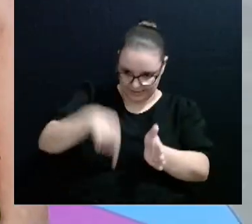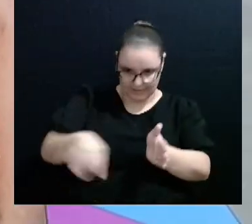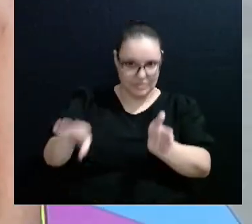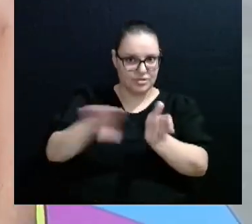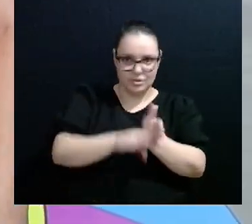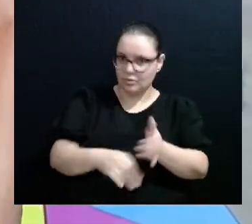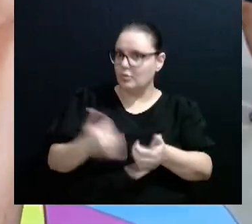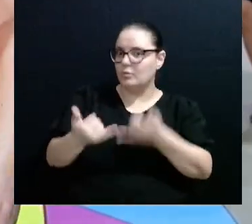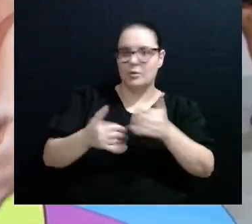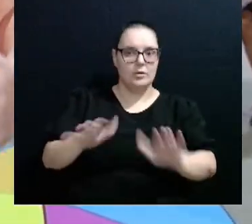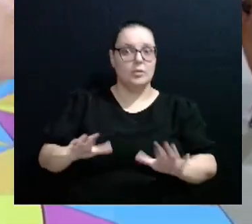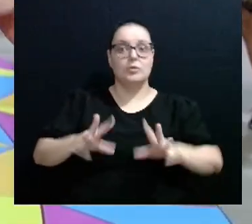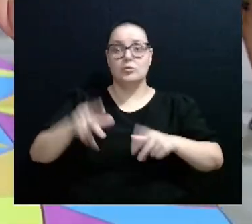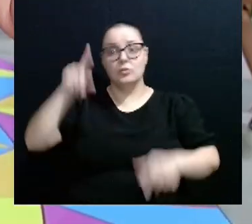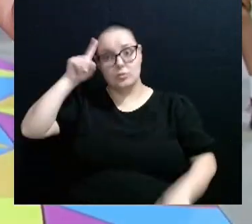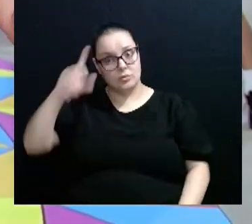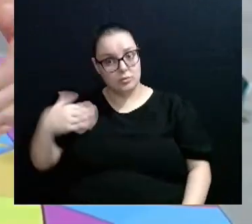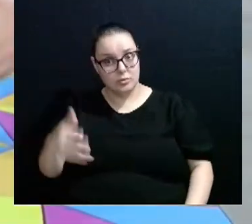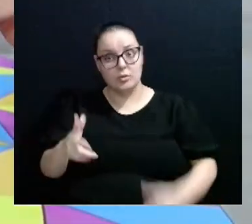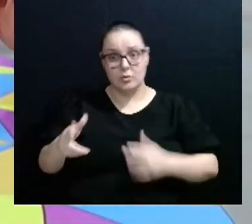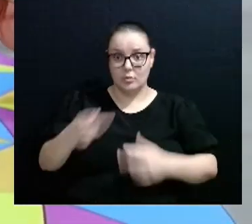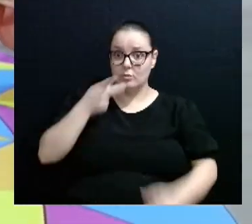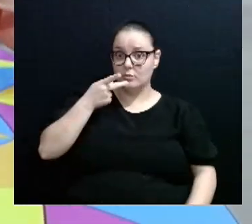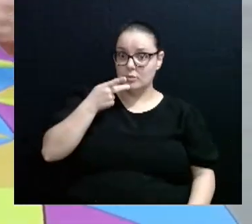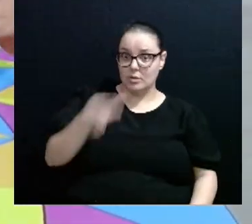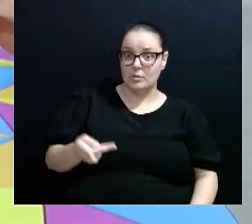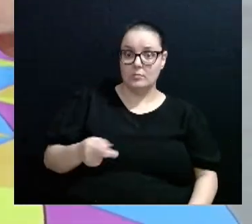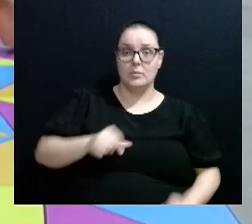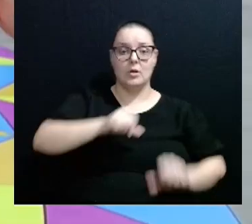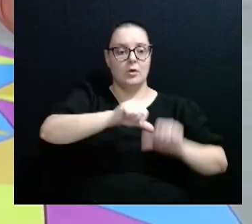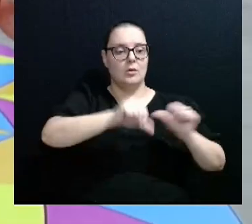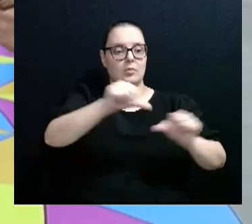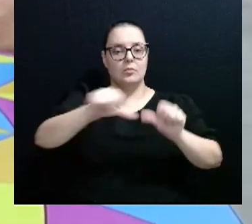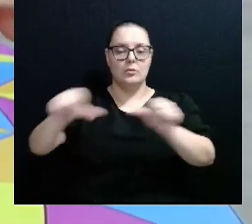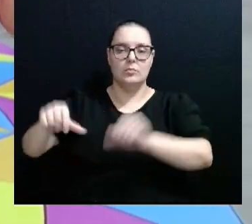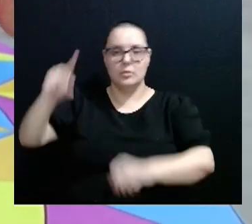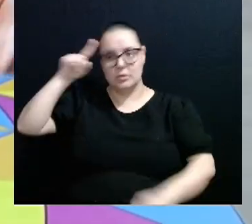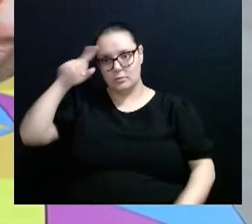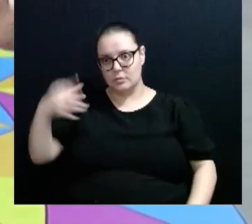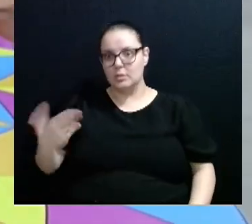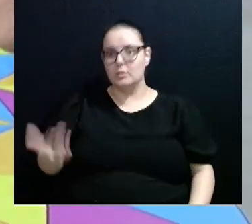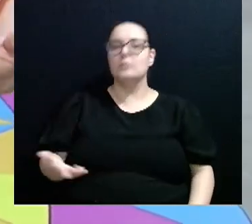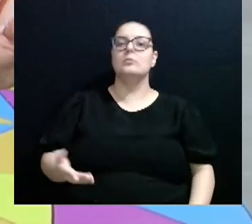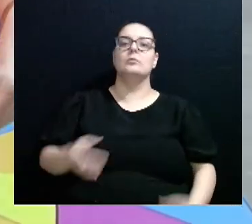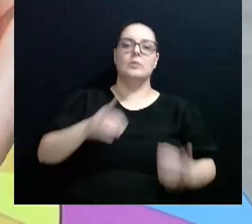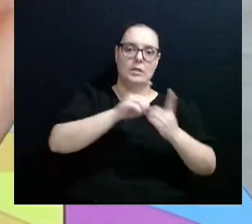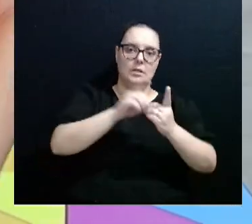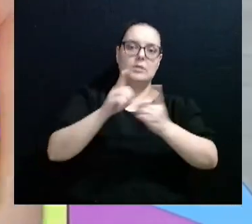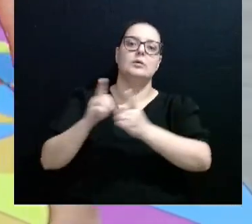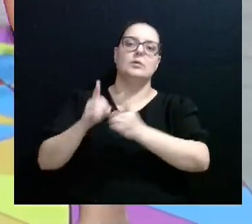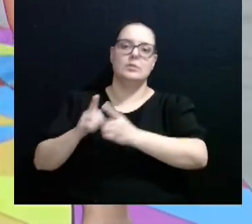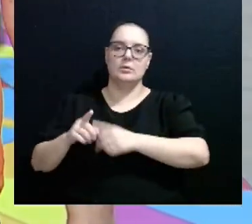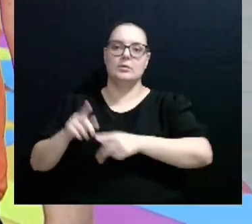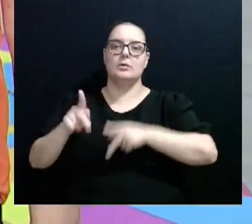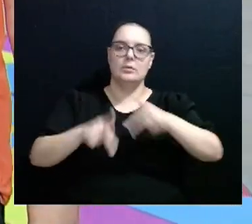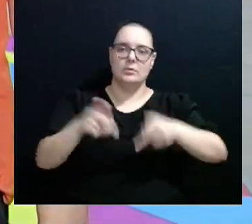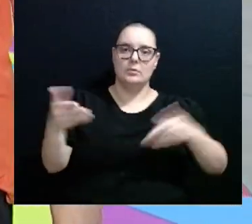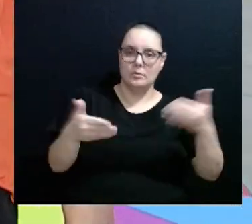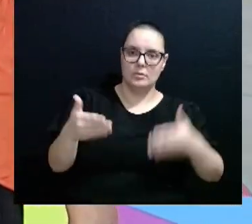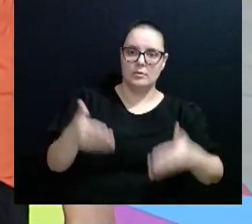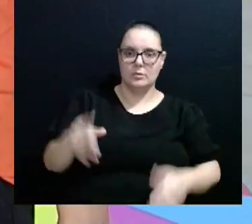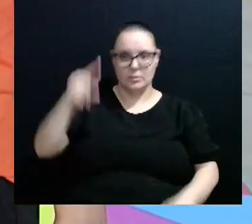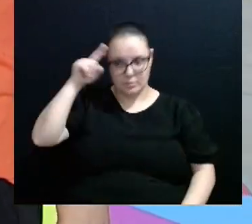todos os dias. Como eu disse, a gente sempre muda as atividades todos os dias, exatamente para atender também esse público que quer participar aqui, todos os